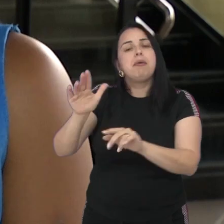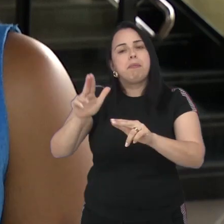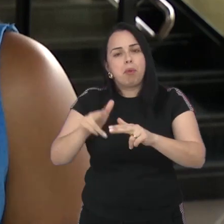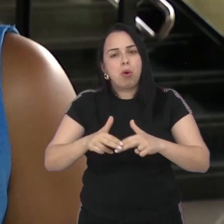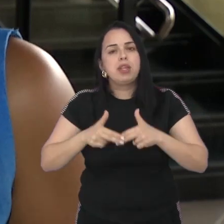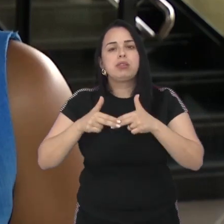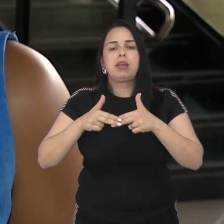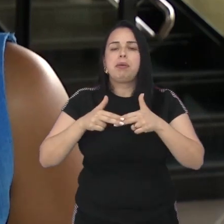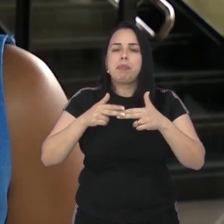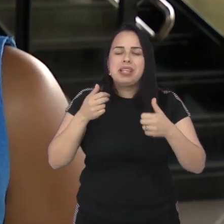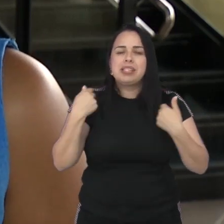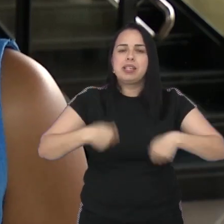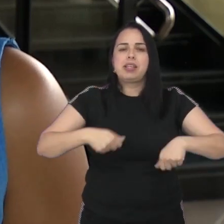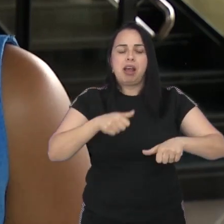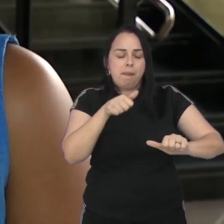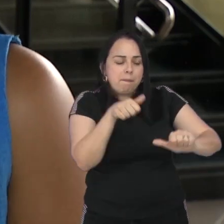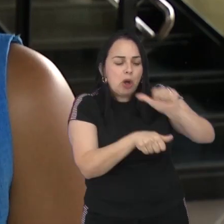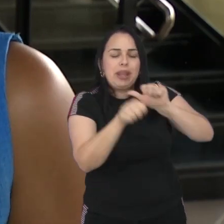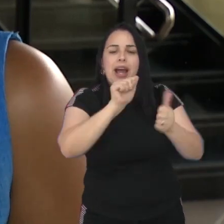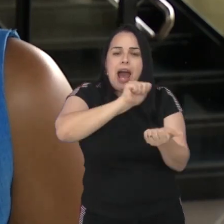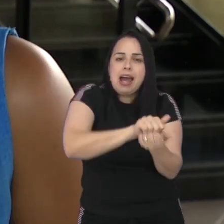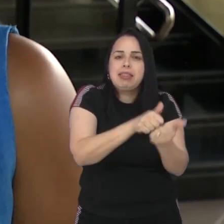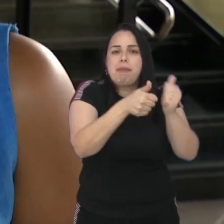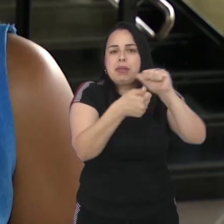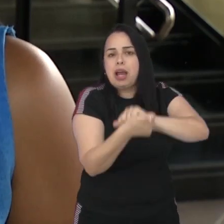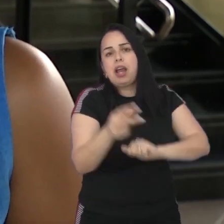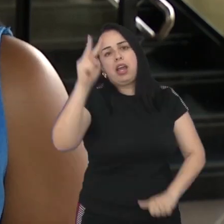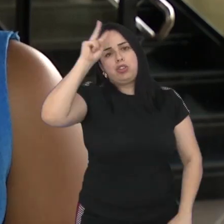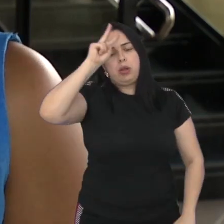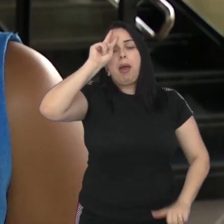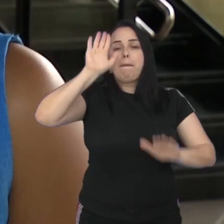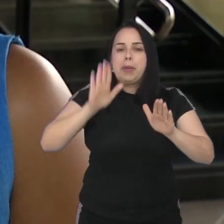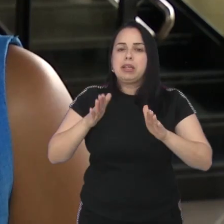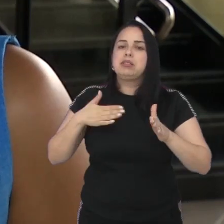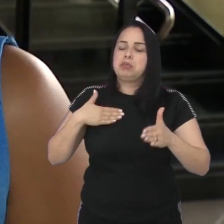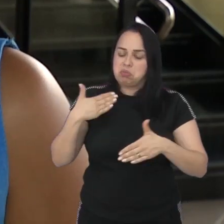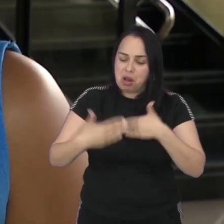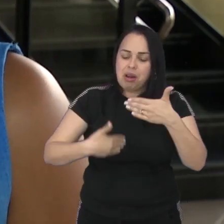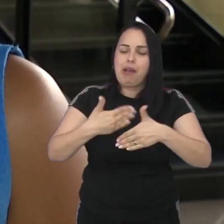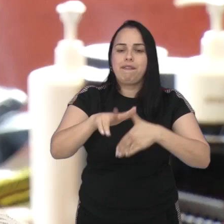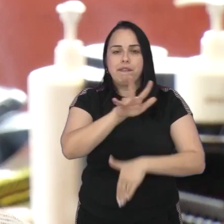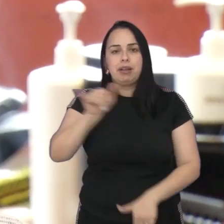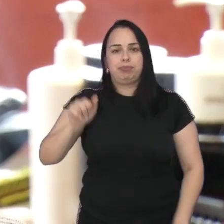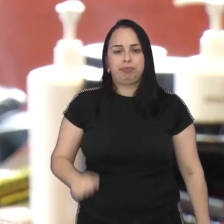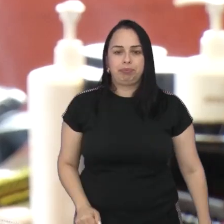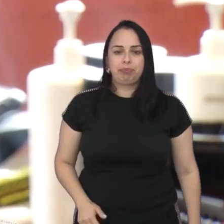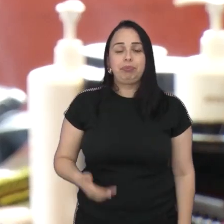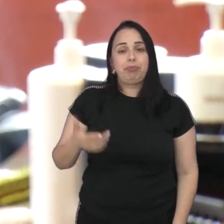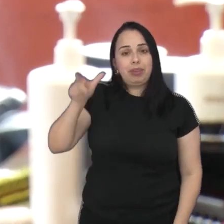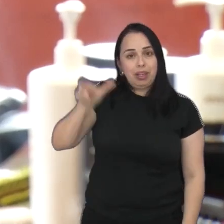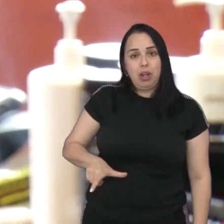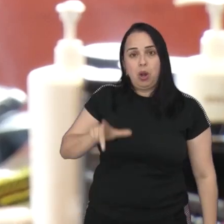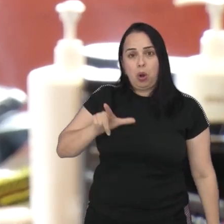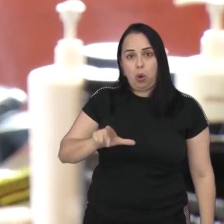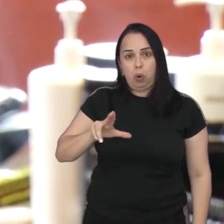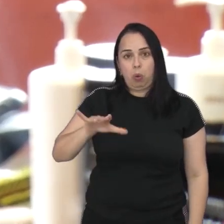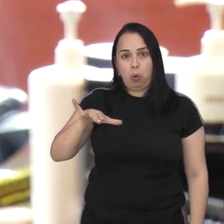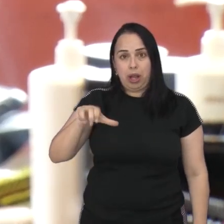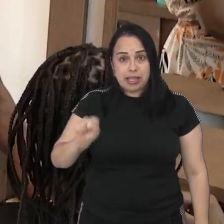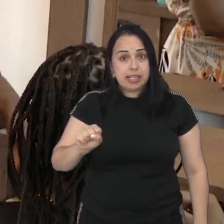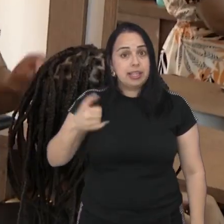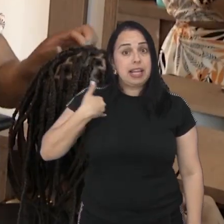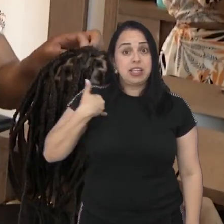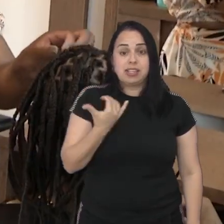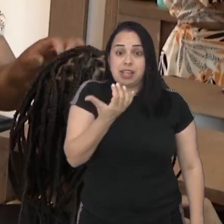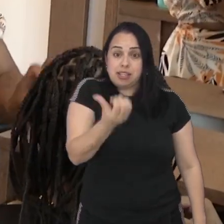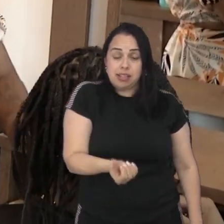faz parte de um processo de reparação, de reconstrução, mas eu acredito que a gente está caminhando para. Lucas tem 16 anos.